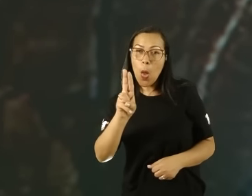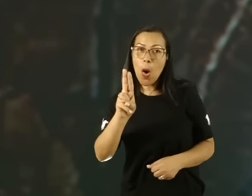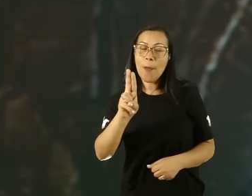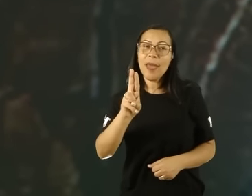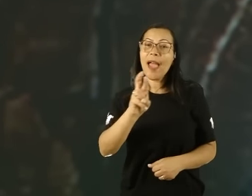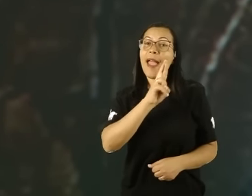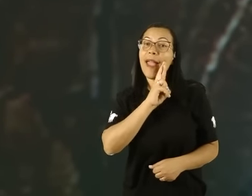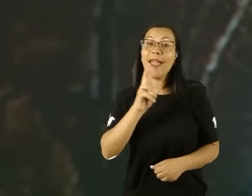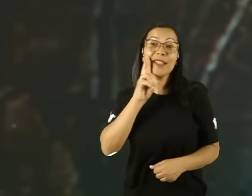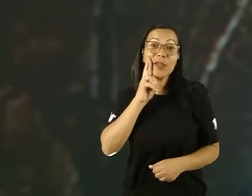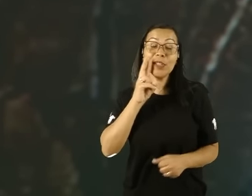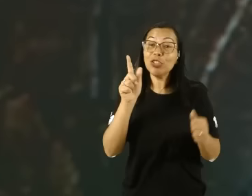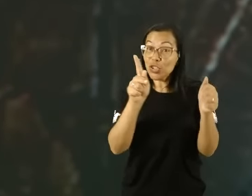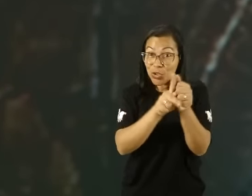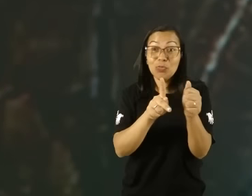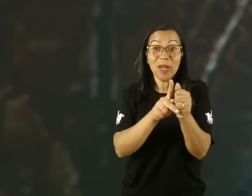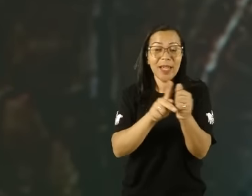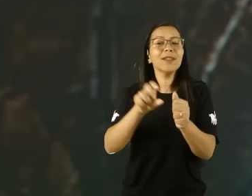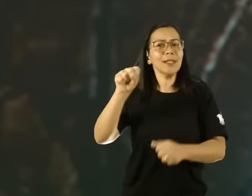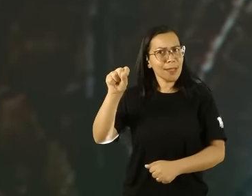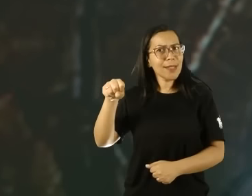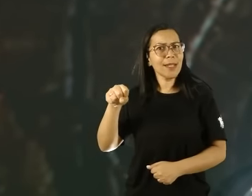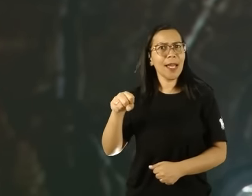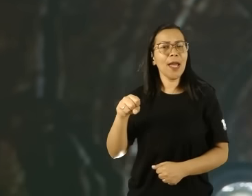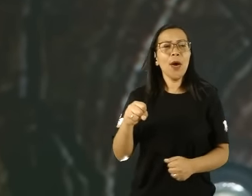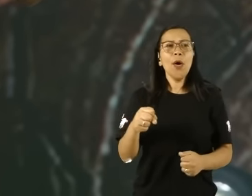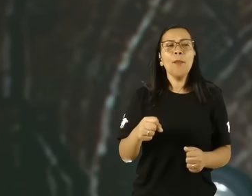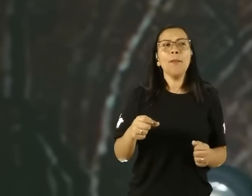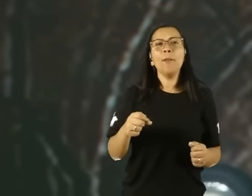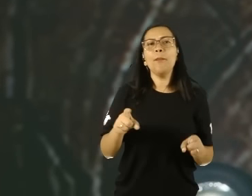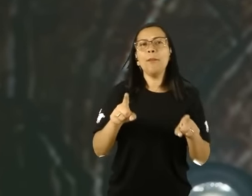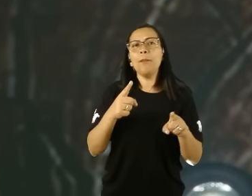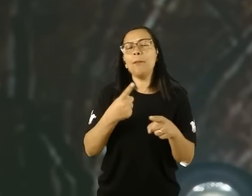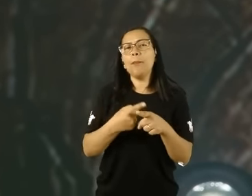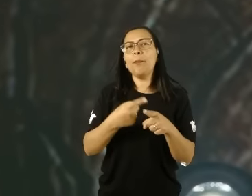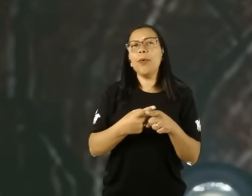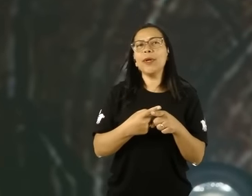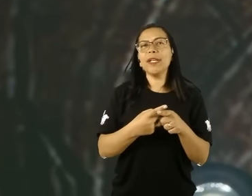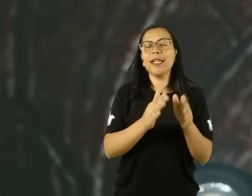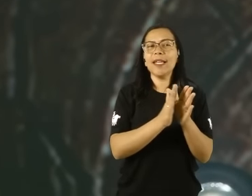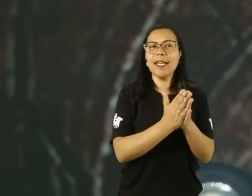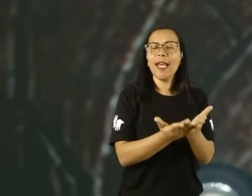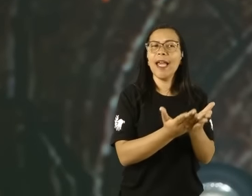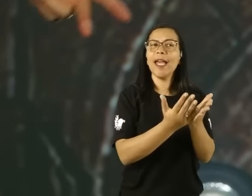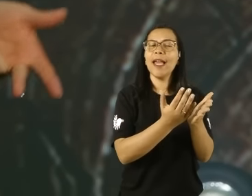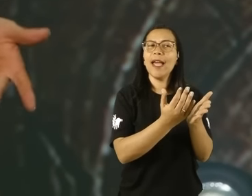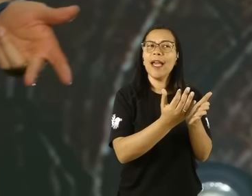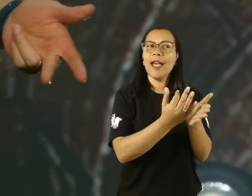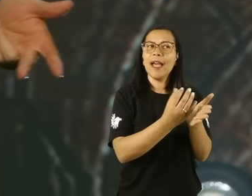Você aí que é meu sonso, põe aqui assim, você que é aqui assim, tal. Vamos lá, olha, essa estrela maravilhosa, e